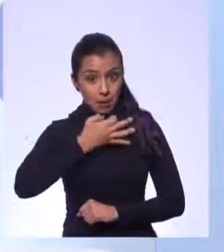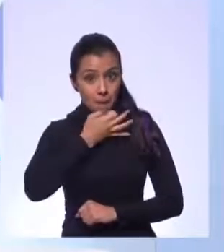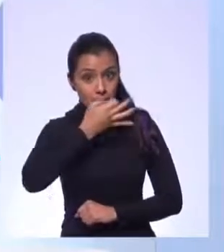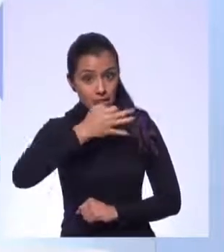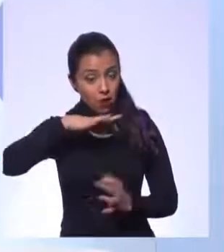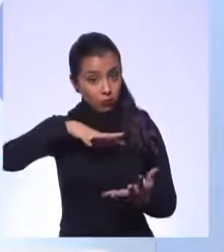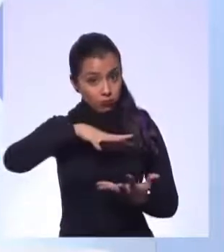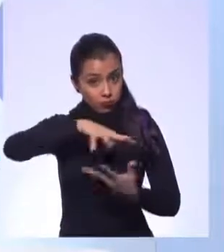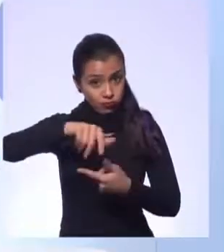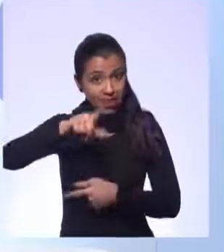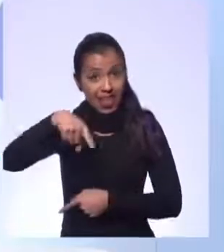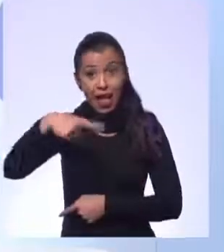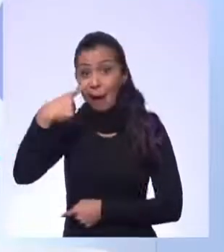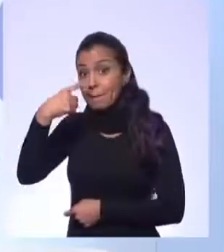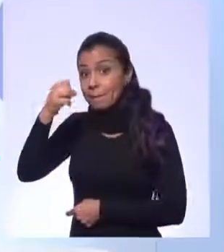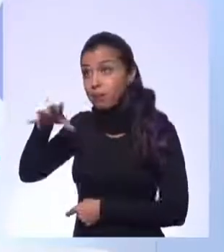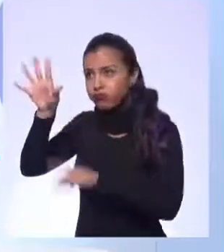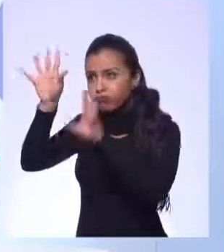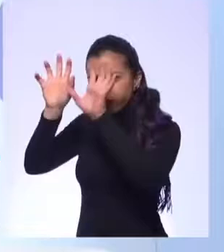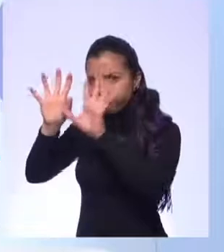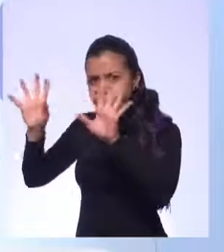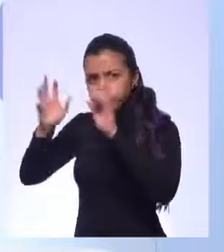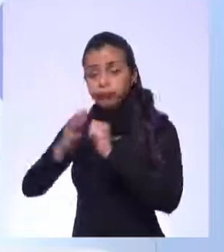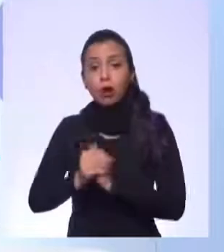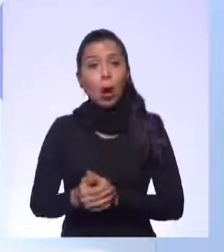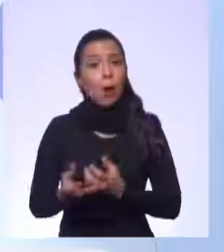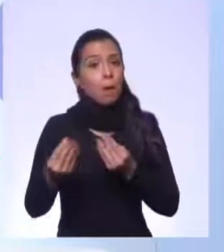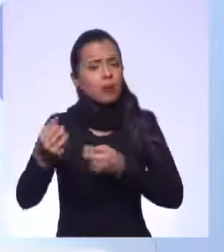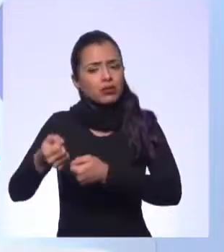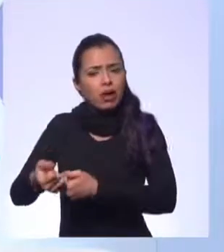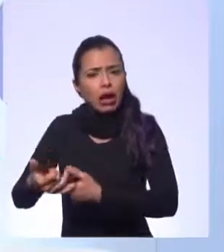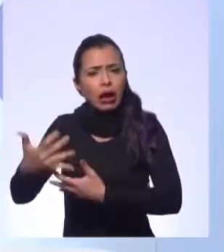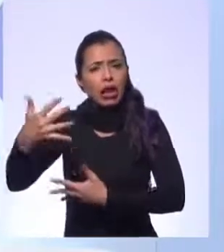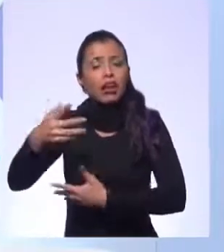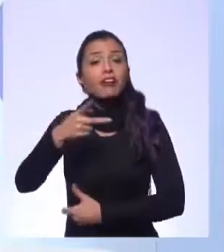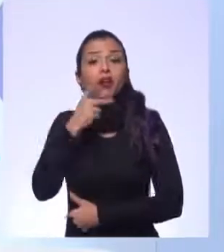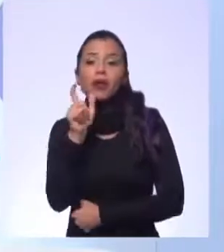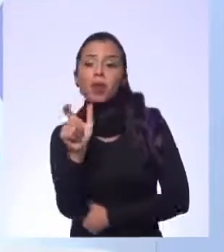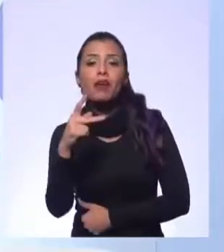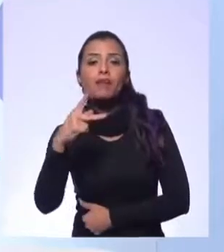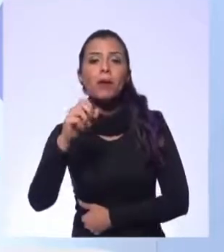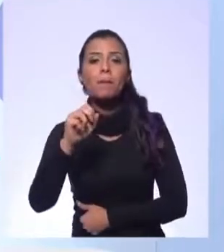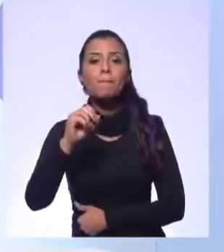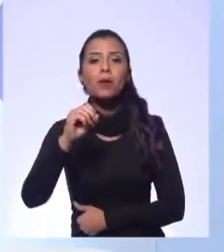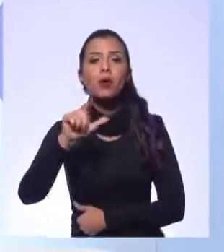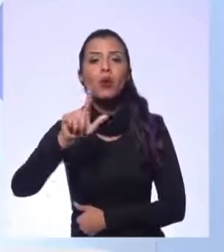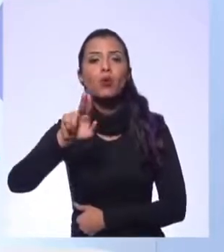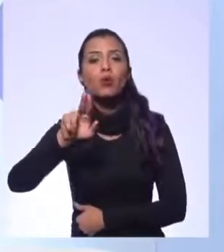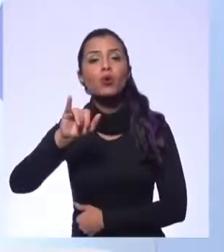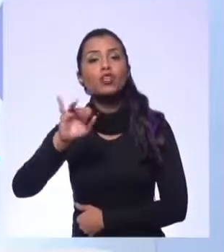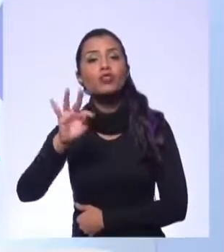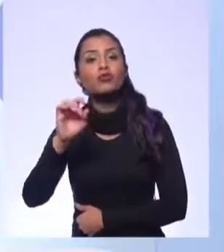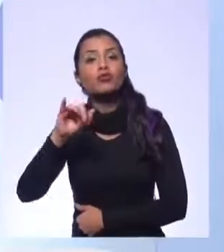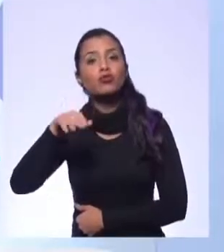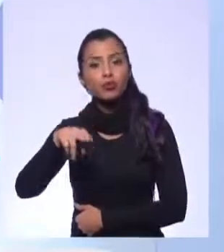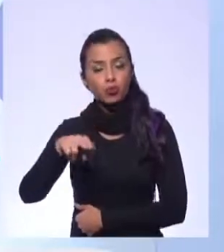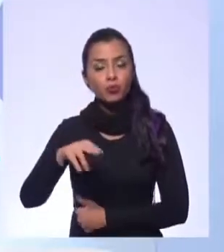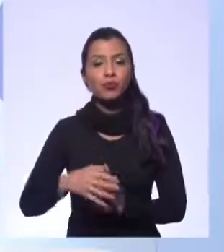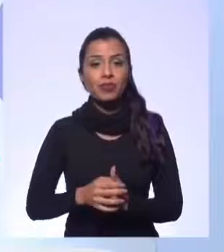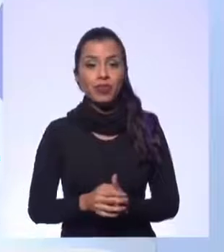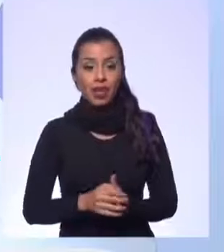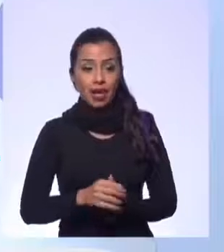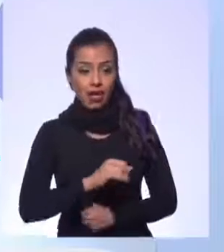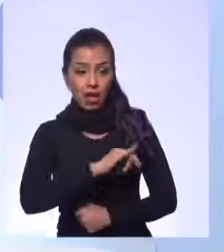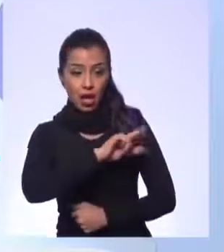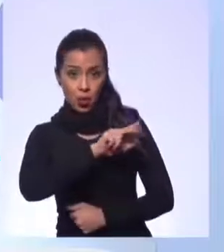pollution. Muitas pessoas colocaram pollution, a Giovana também colocou pollution. A Luísa escreveu em português, o aquecimento